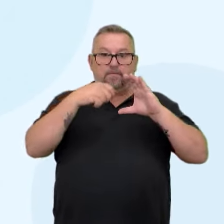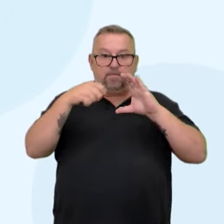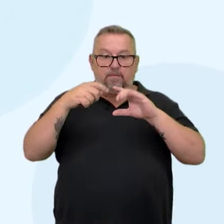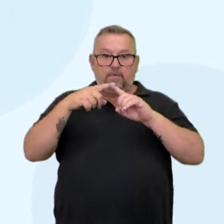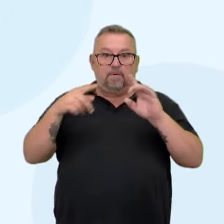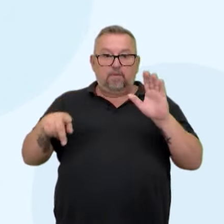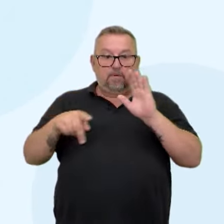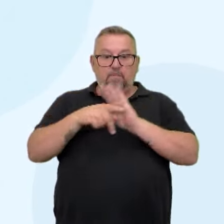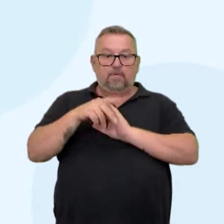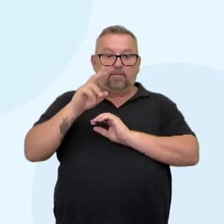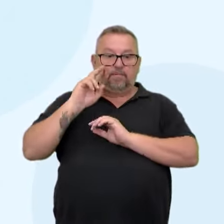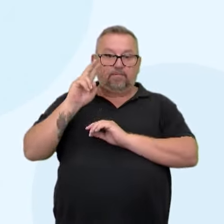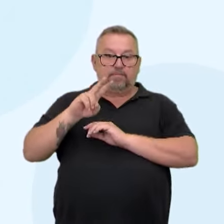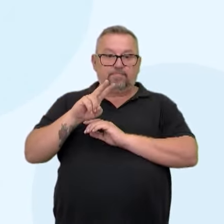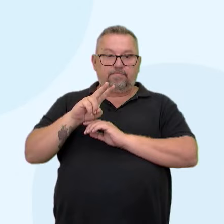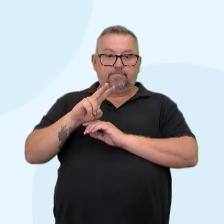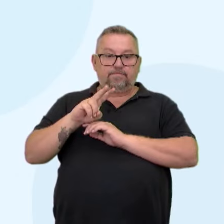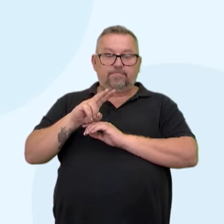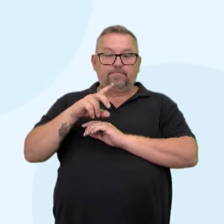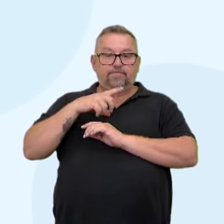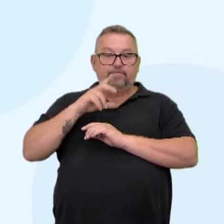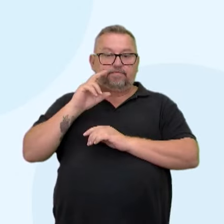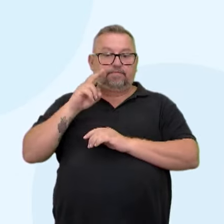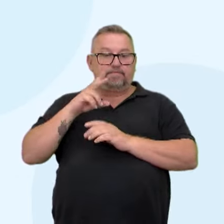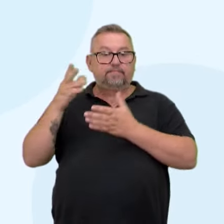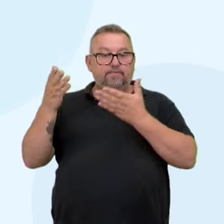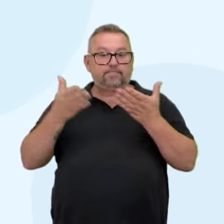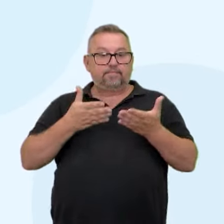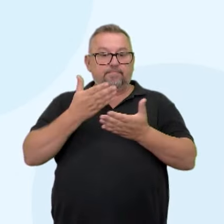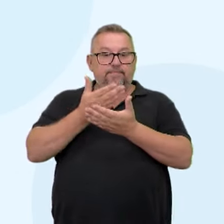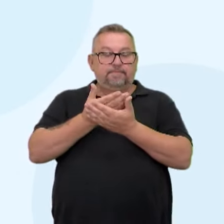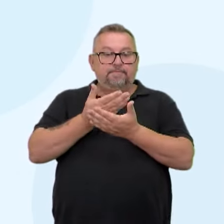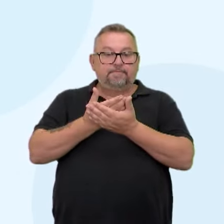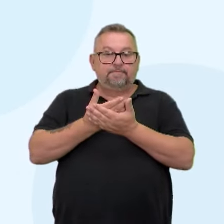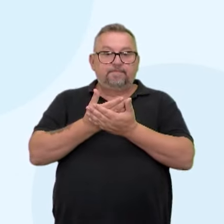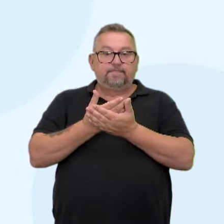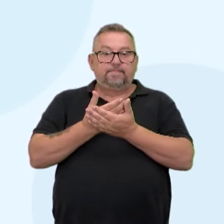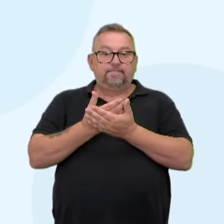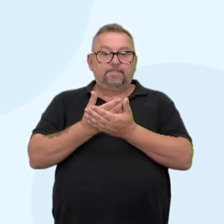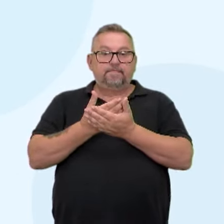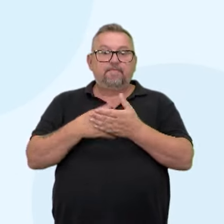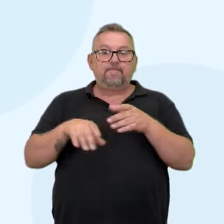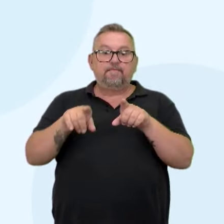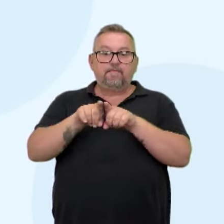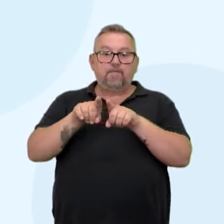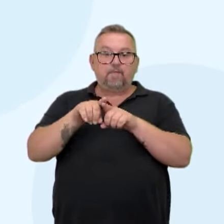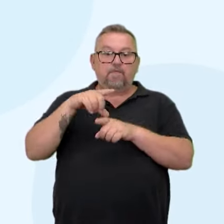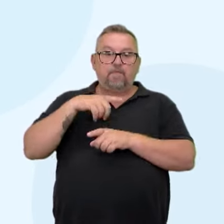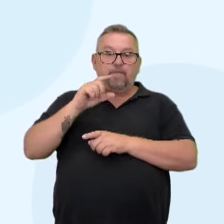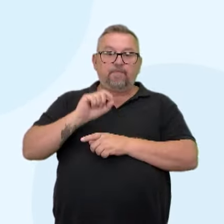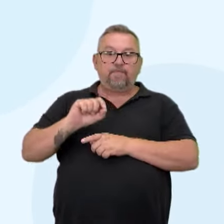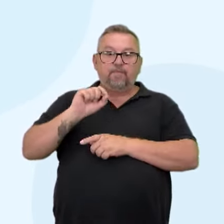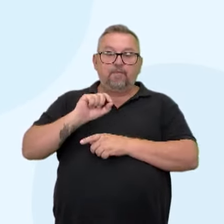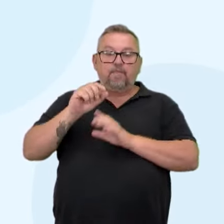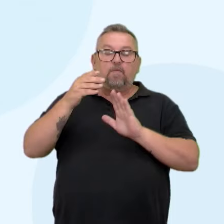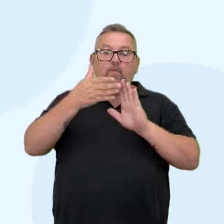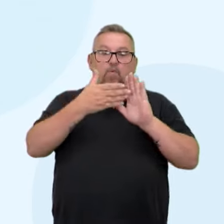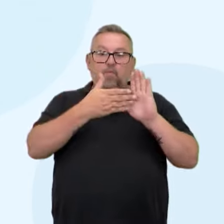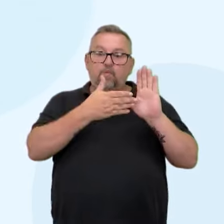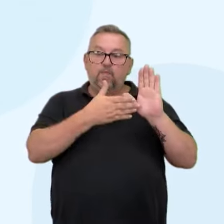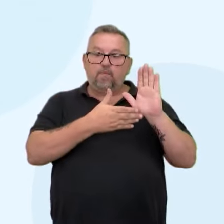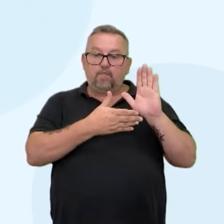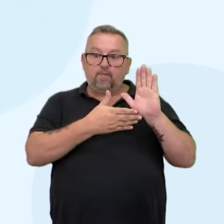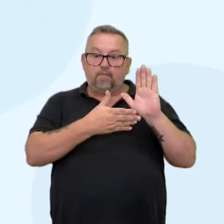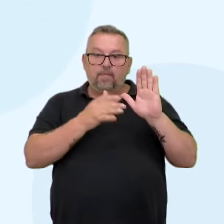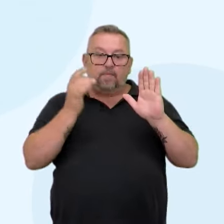né, que é um dos observatórios que a gente trouxe aí para vocês estudarem, e eles têm um programa que, eu